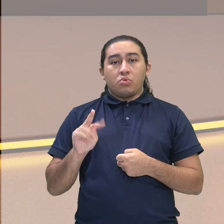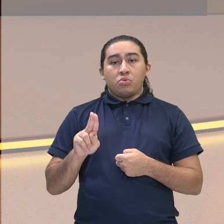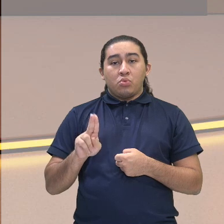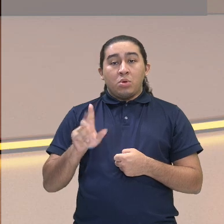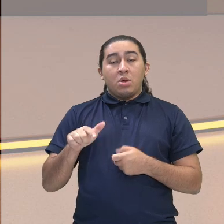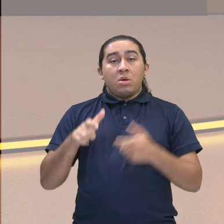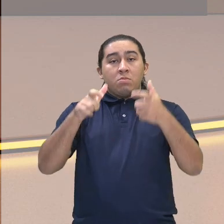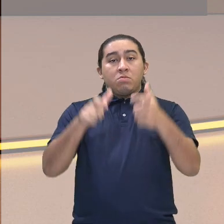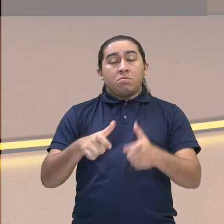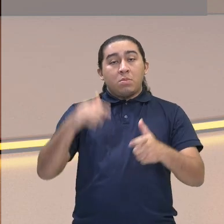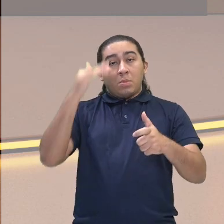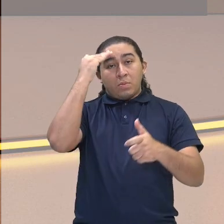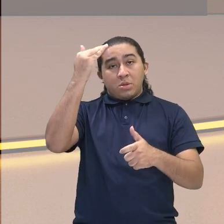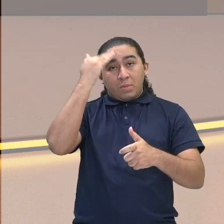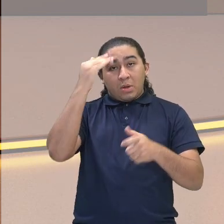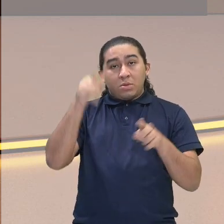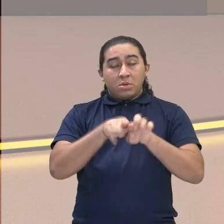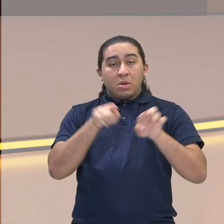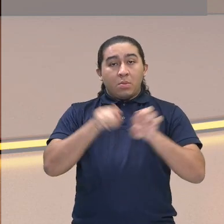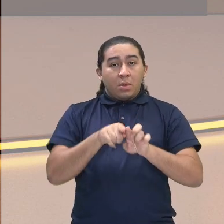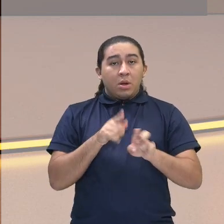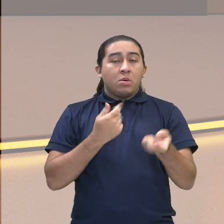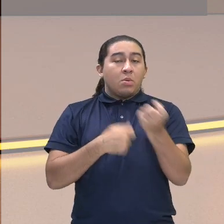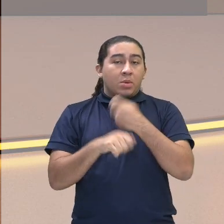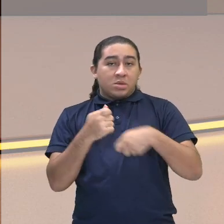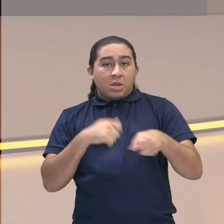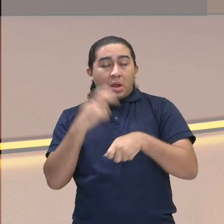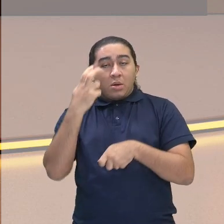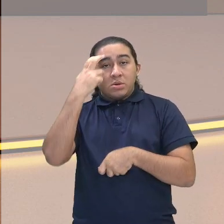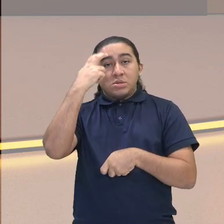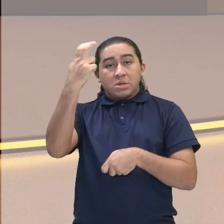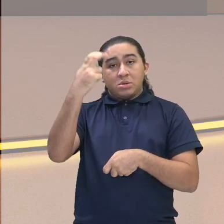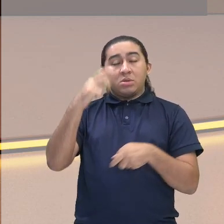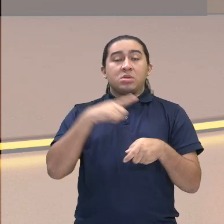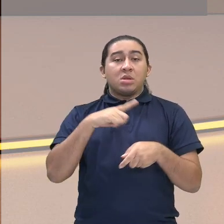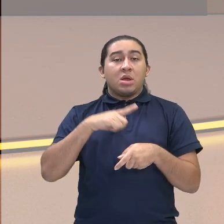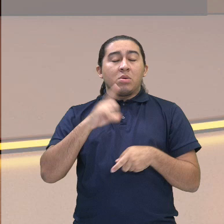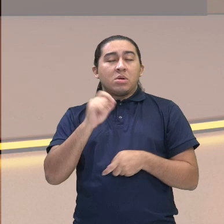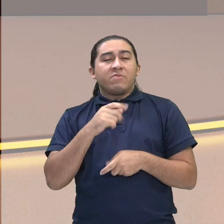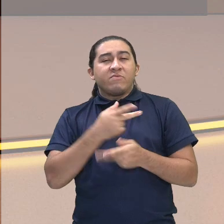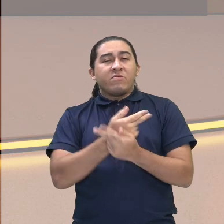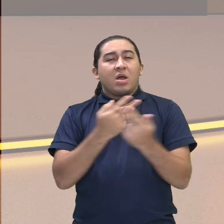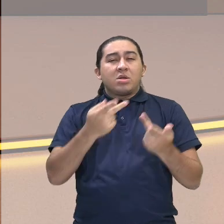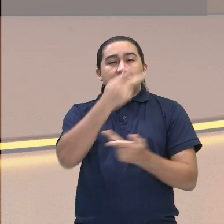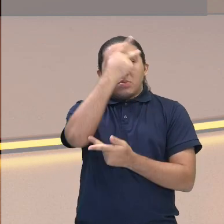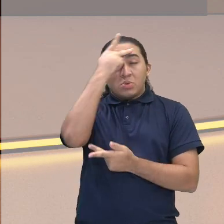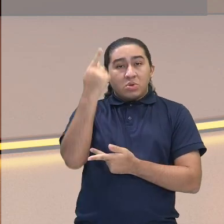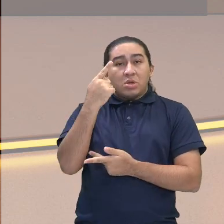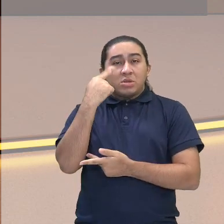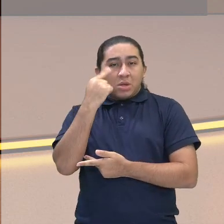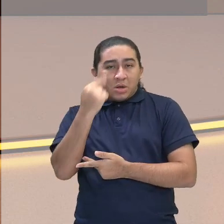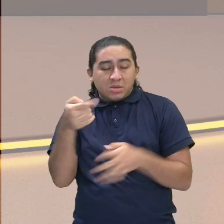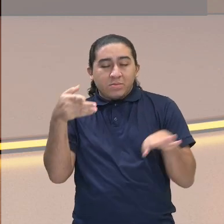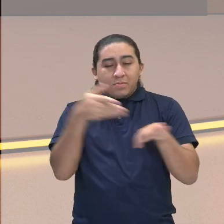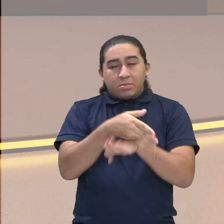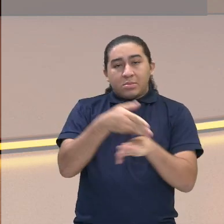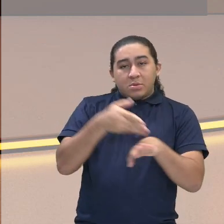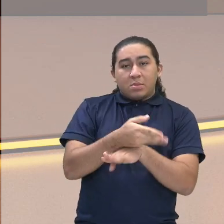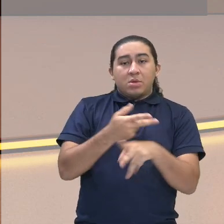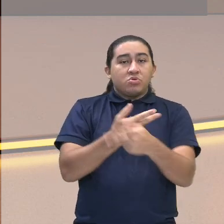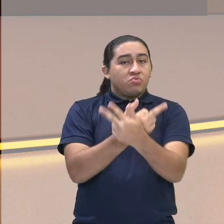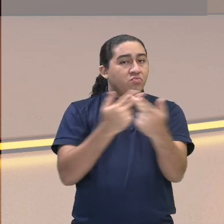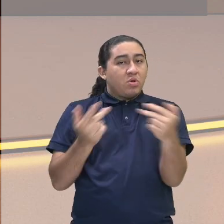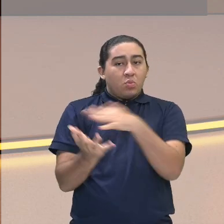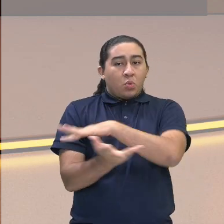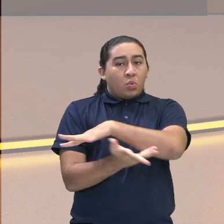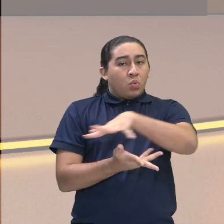intelectual e comercial, atraindo estudiosos, comerciantes e mercadorias de todo o